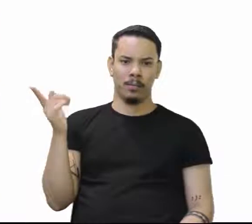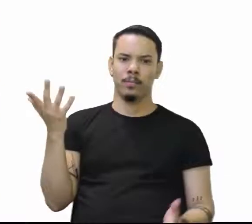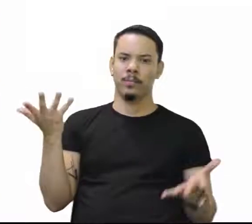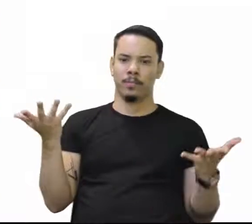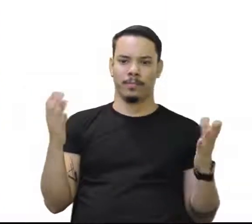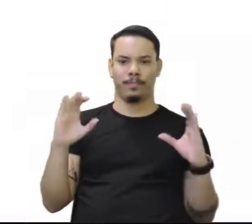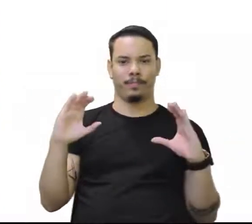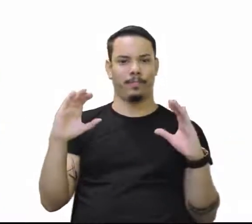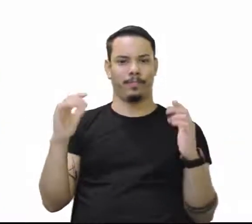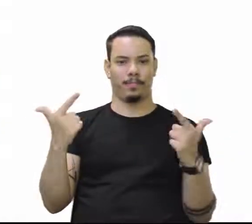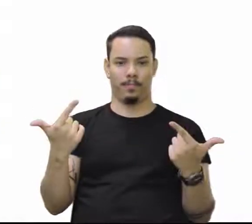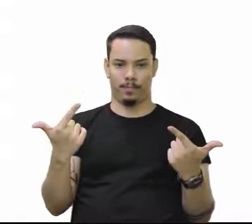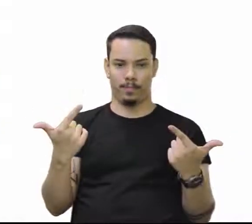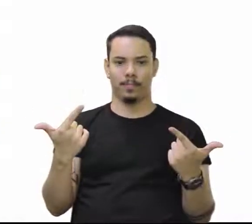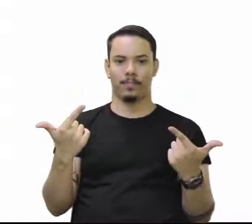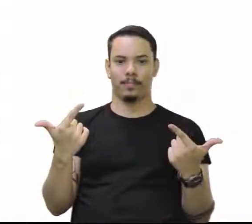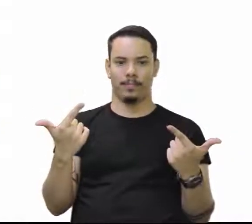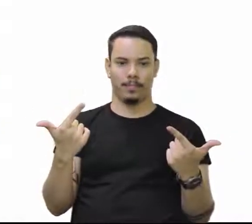Marechal